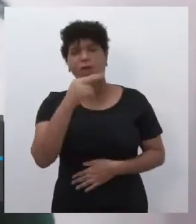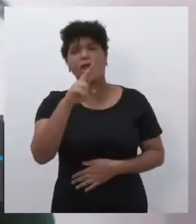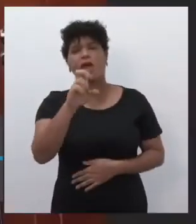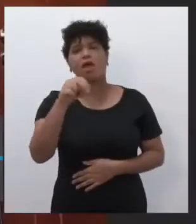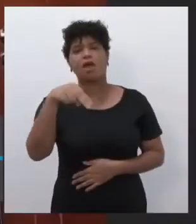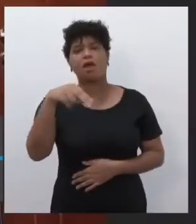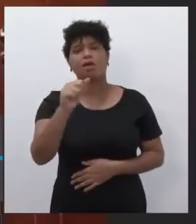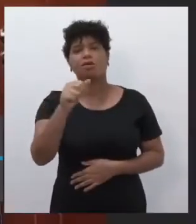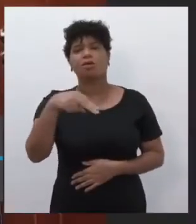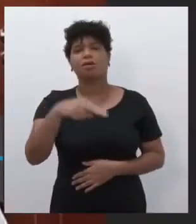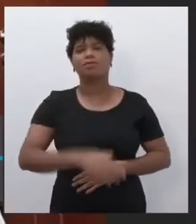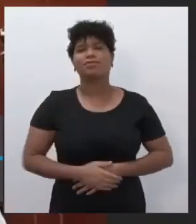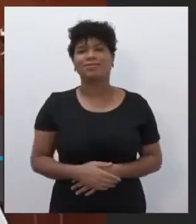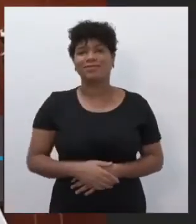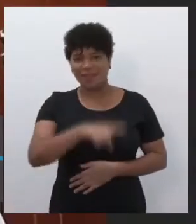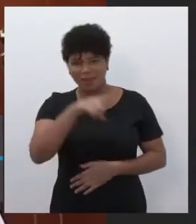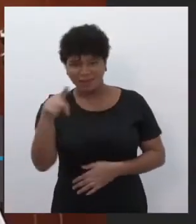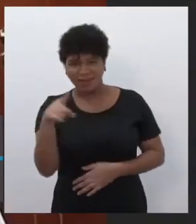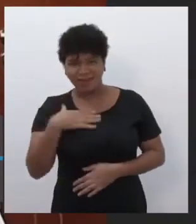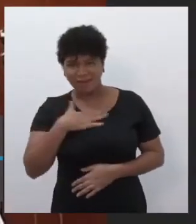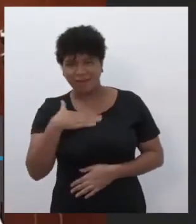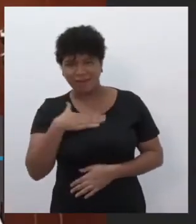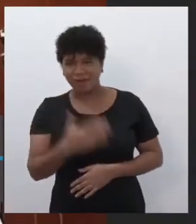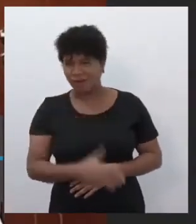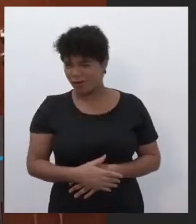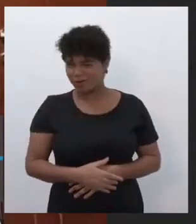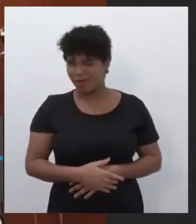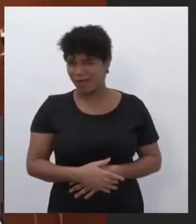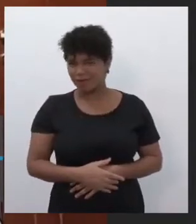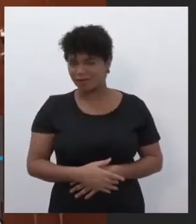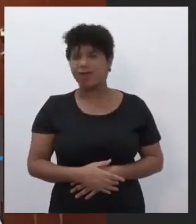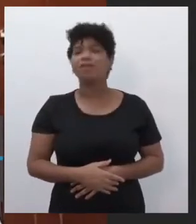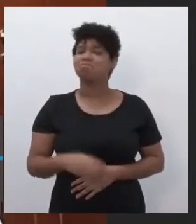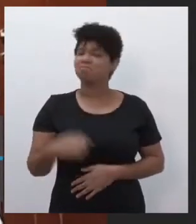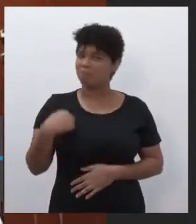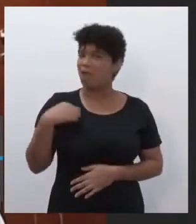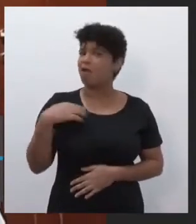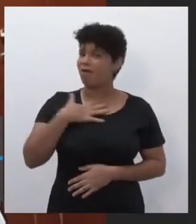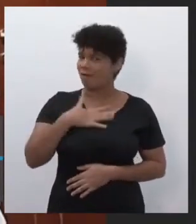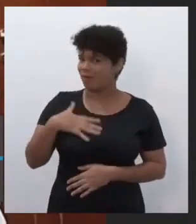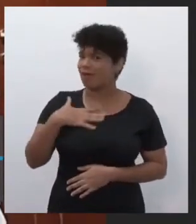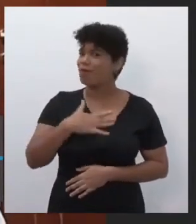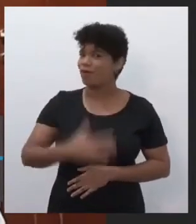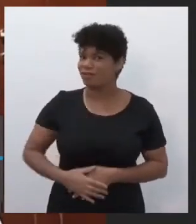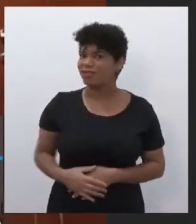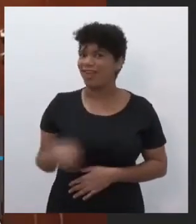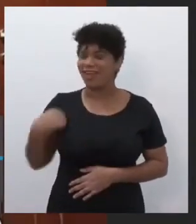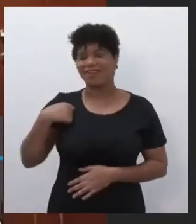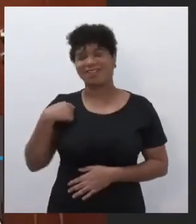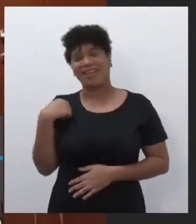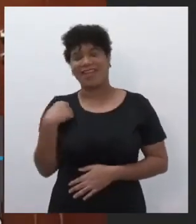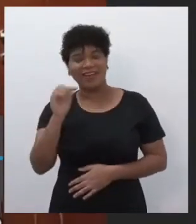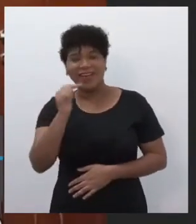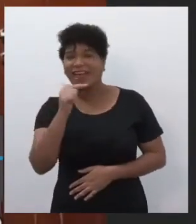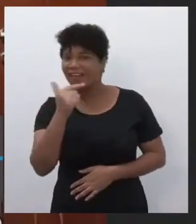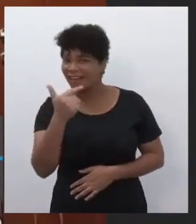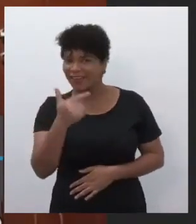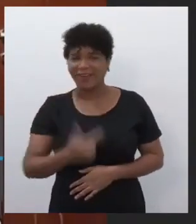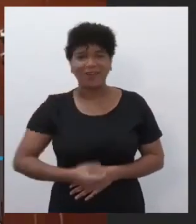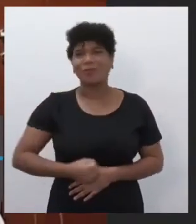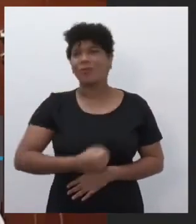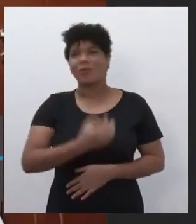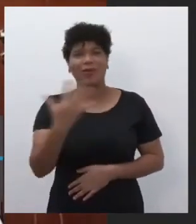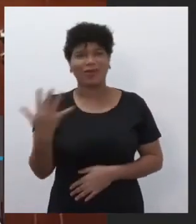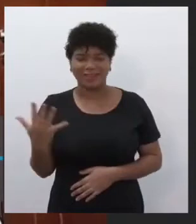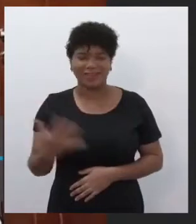Oi, Lourdes. E aí, pessoal, gostaram da sensibilização? Eu, particularmente, errei um monte aqui, mas gostei pra caramba. E